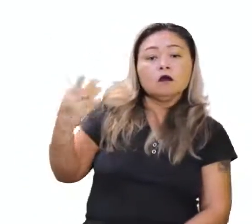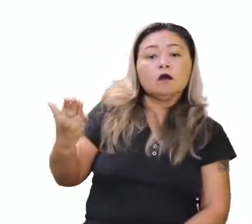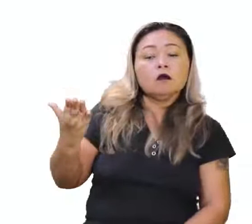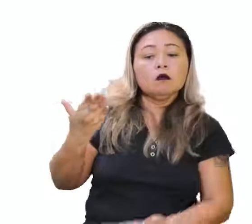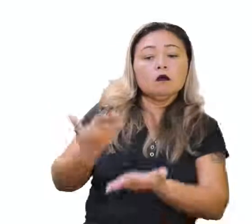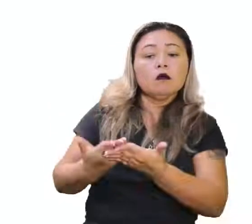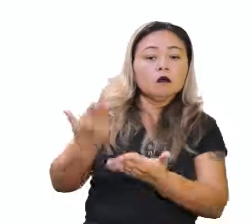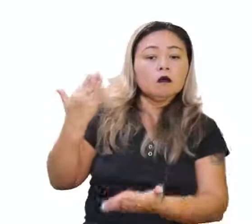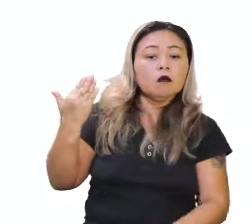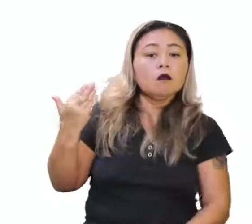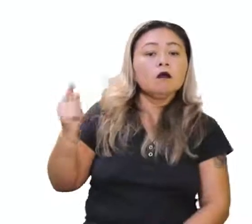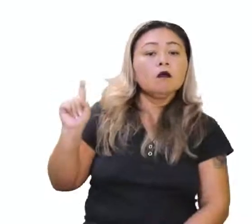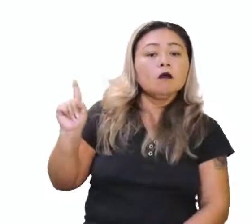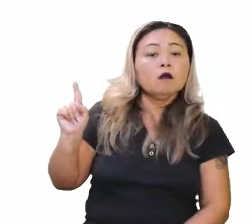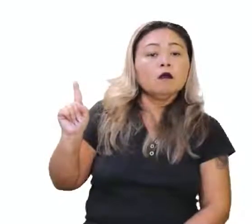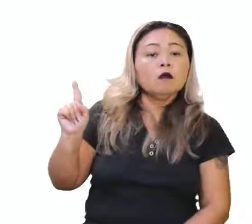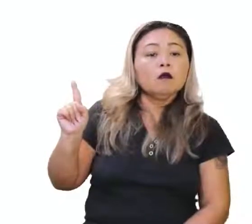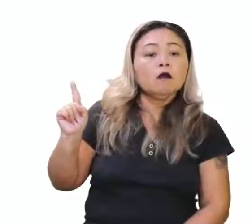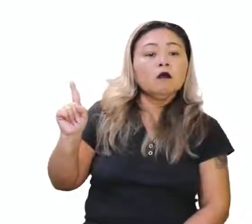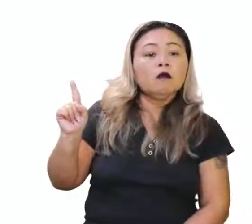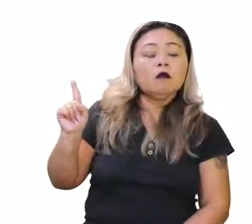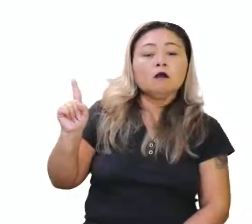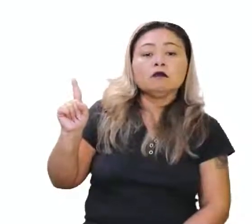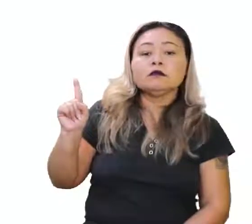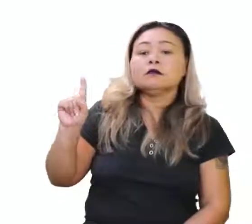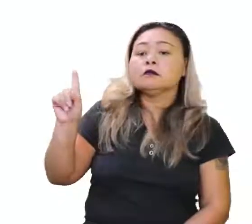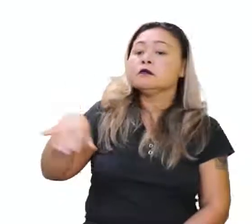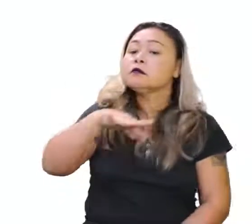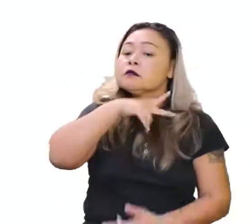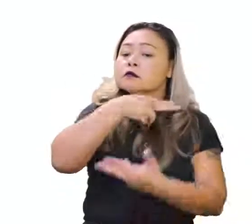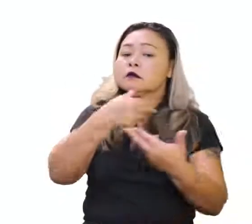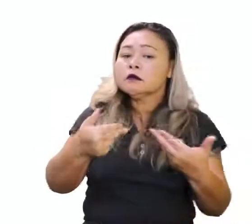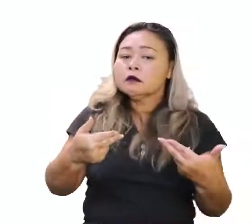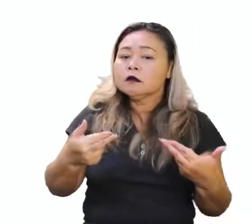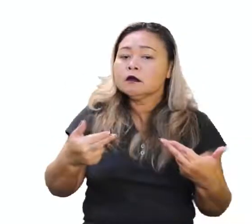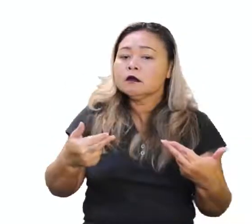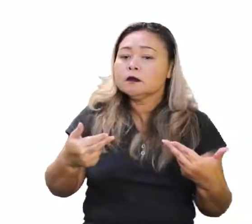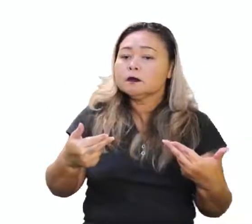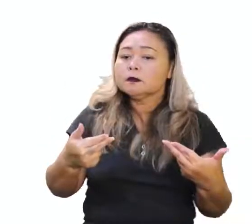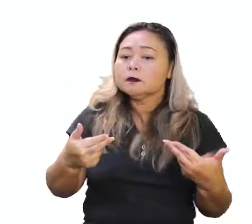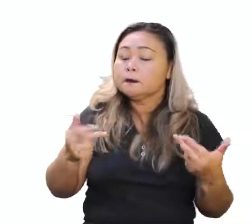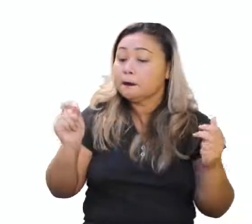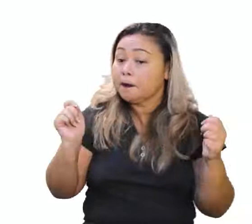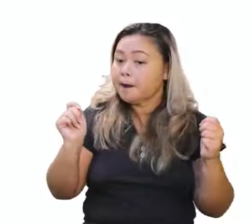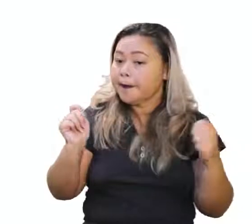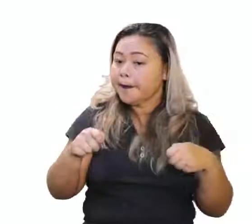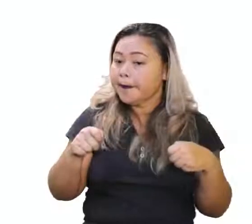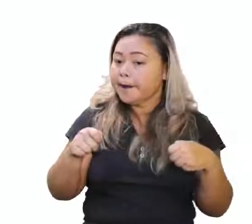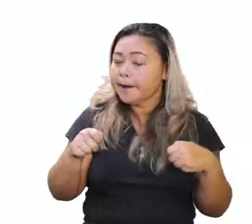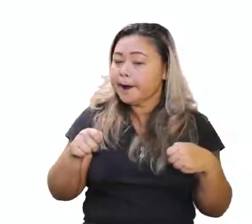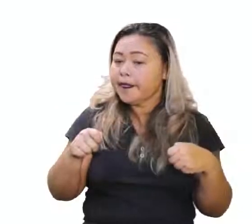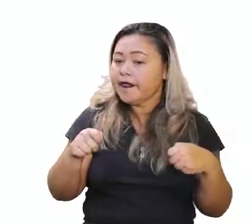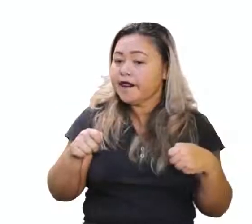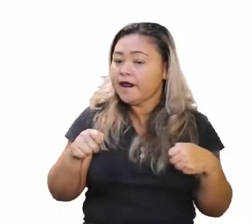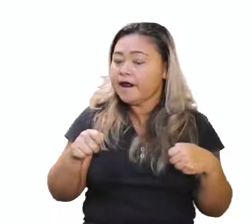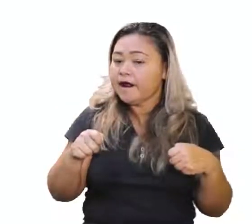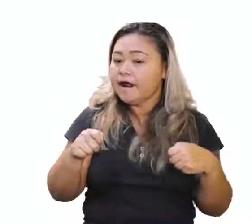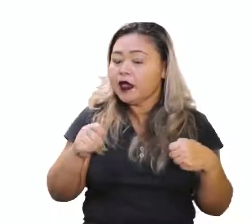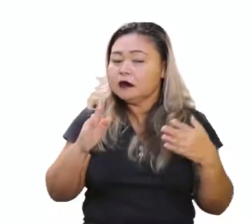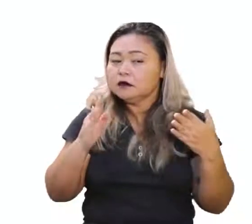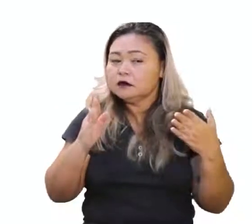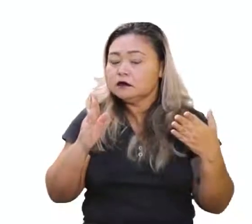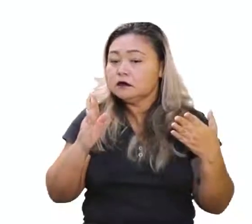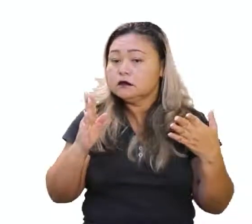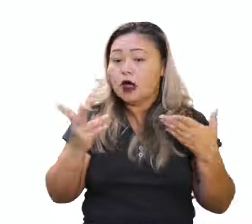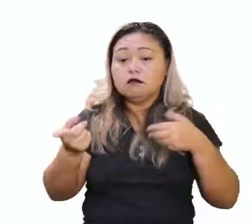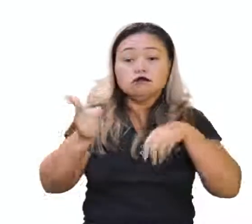vocês na aula anterior, que quando um animal pode estar com uma concentração,